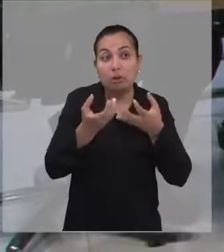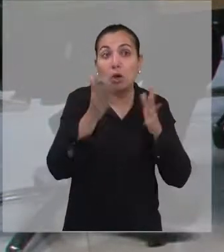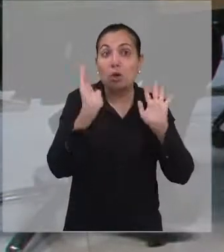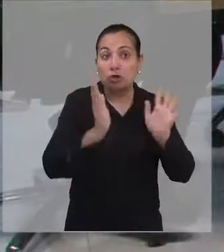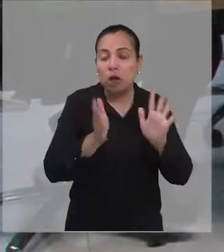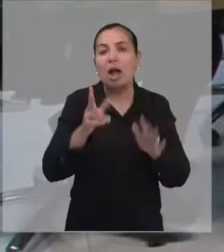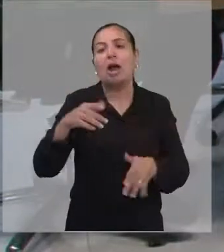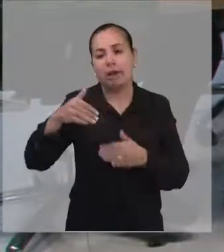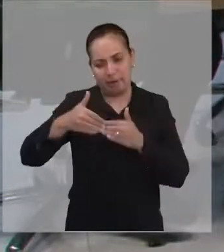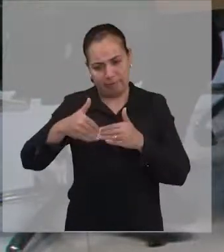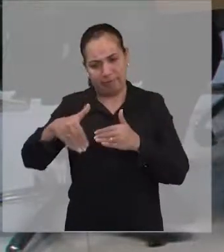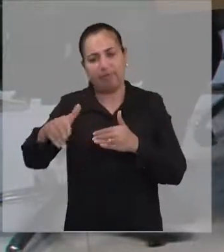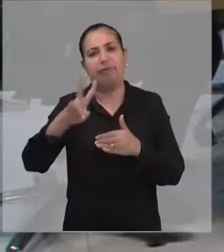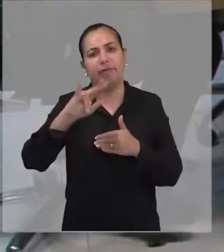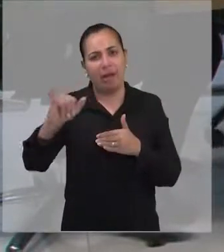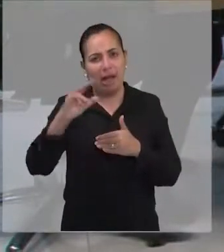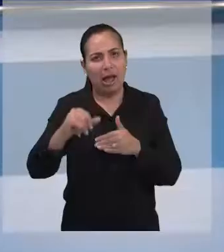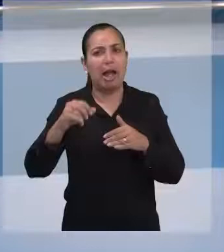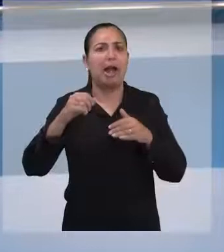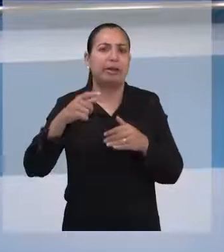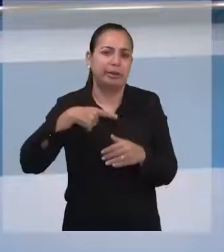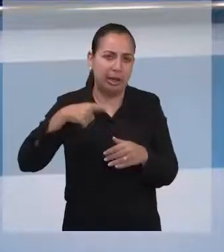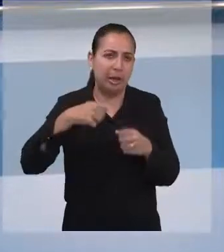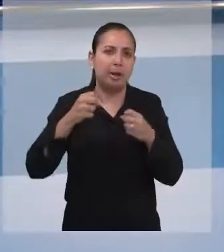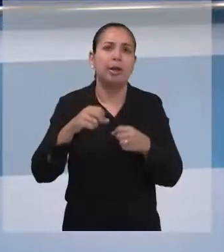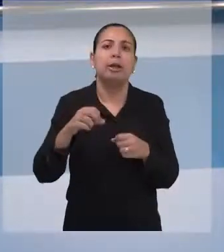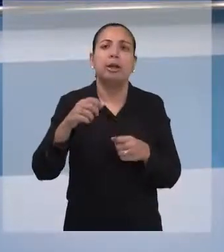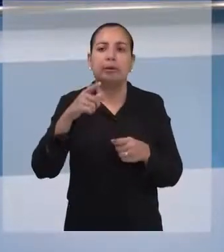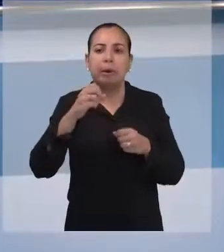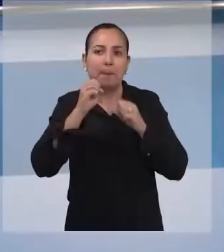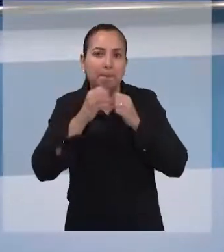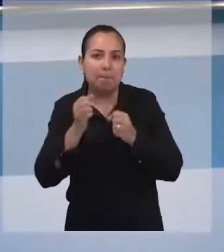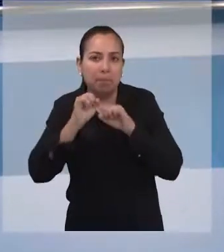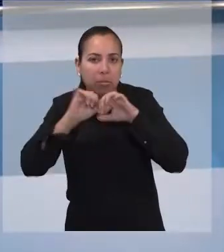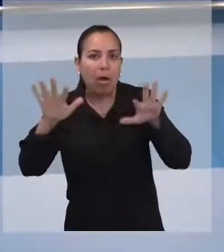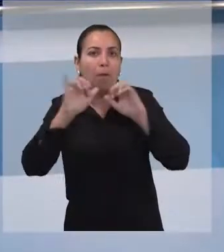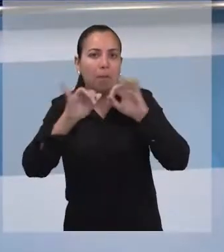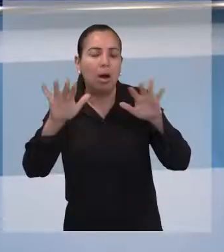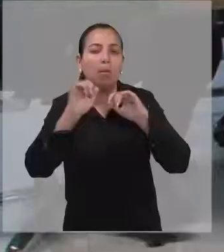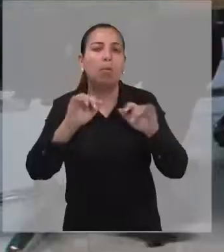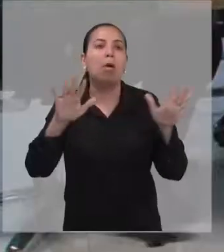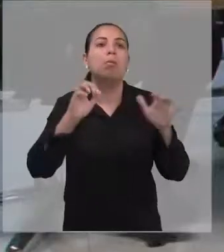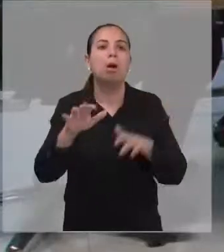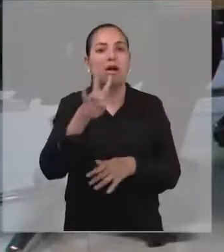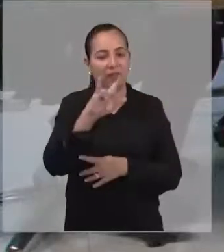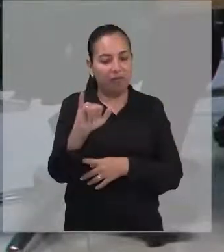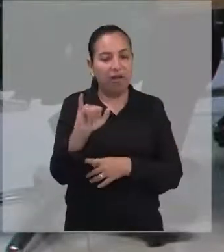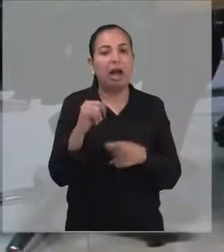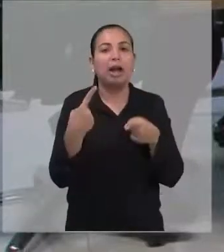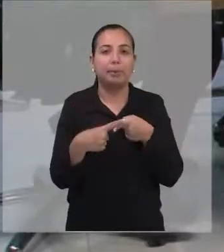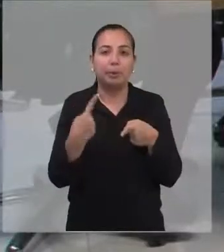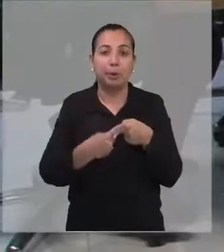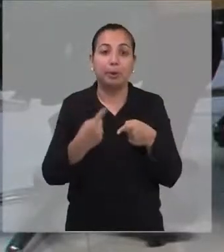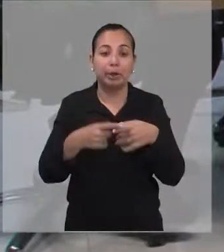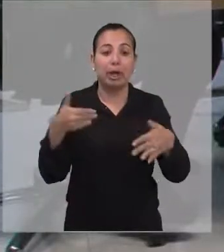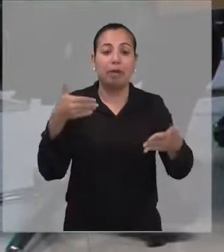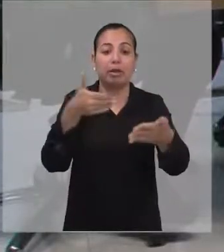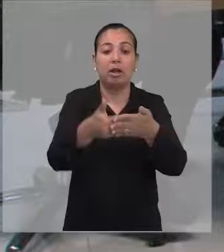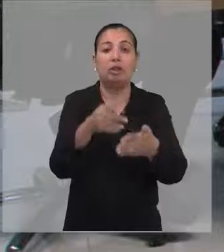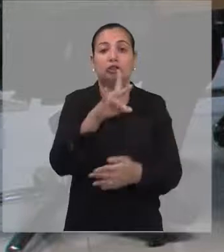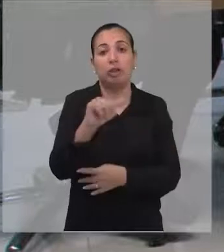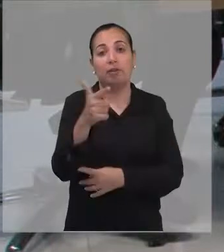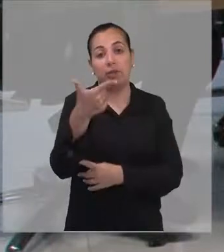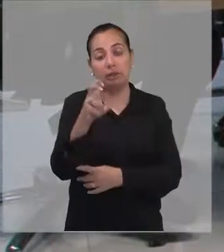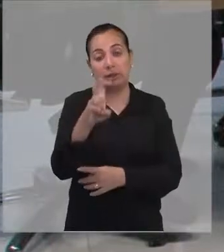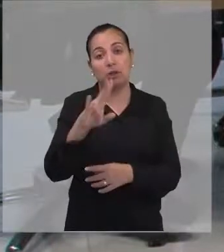vazar mais daqui para o julgamento. Até porque serão importantes para esse julgamento. Nós só podemos falar sobre as informações que temos.